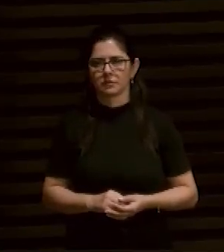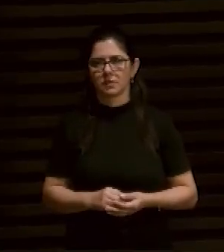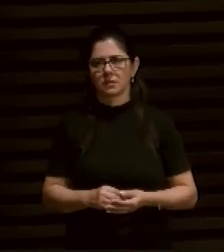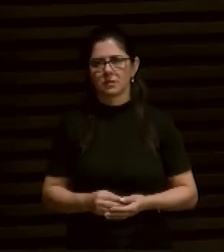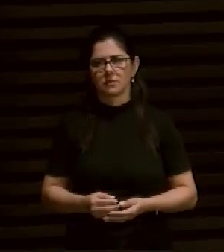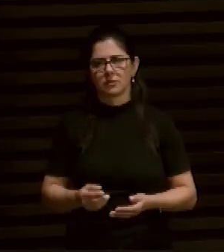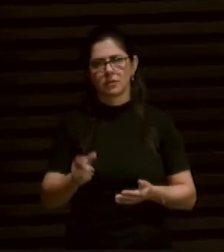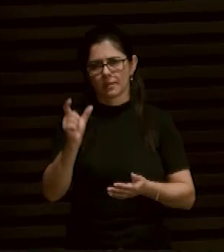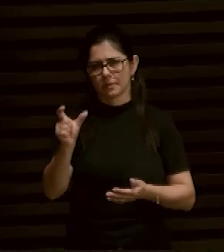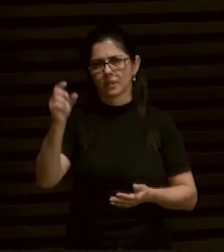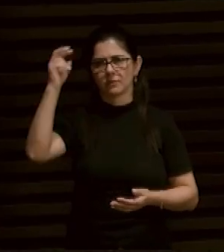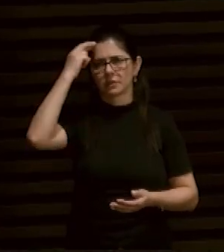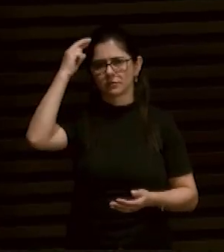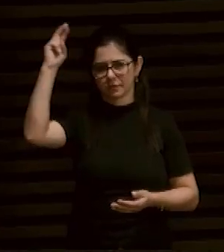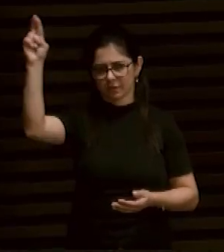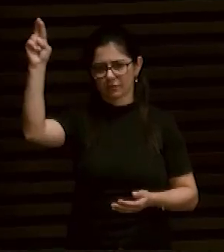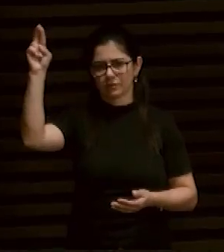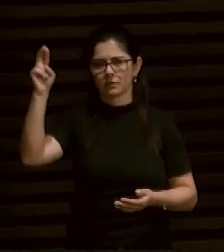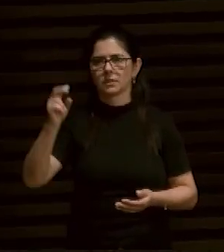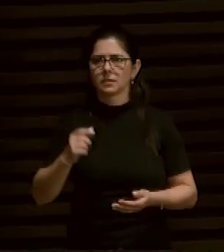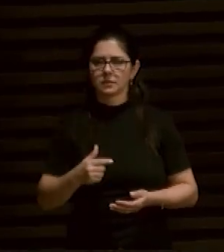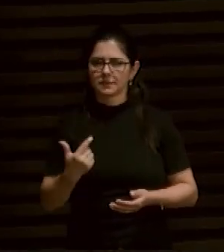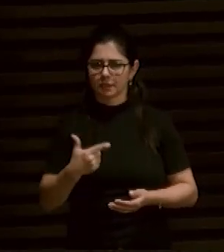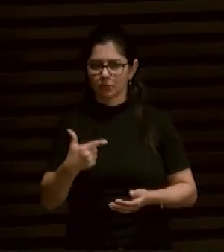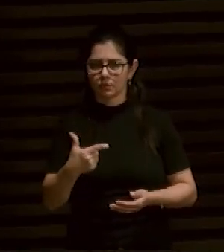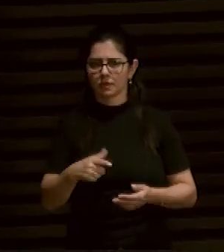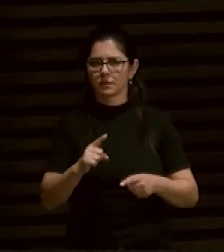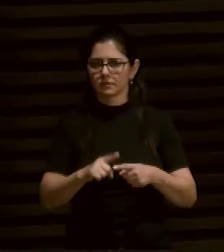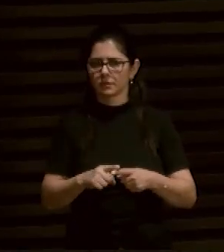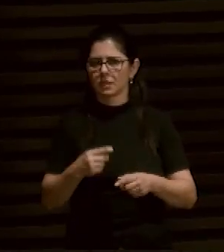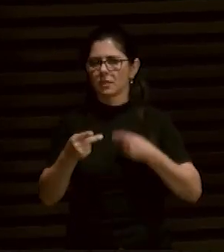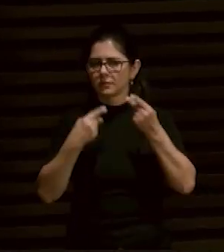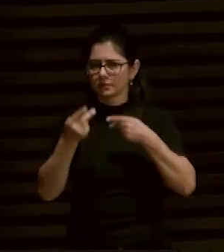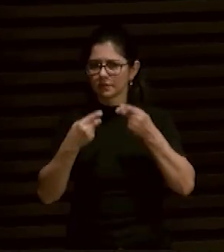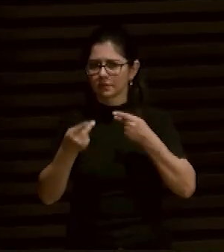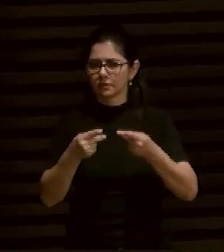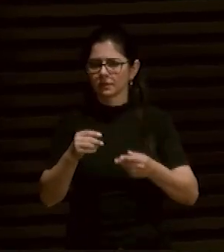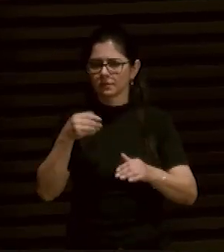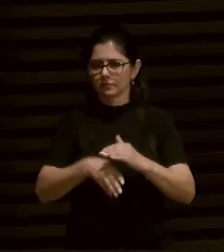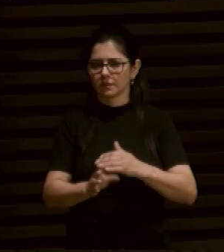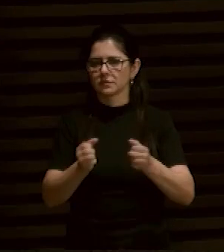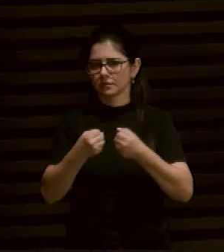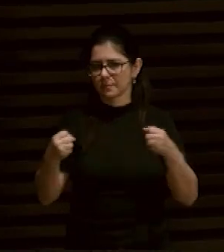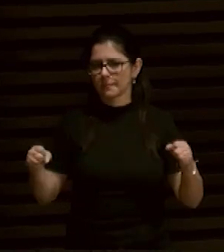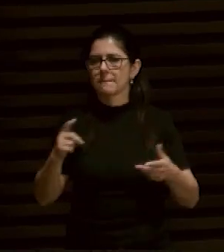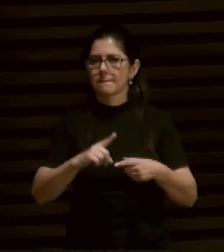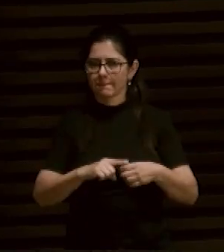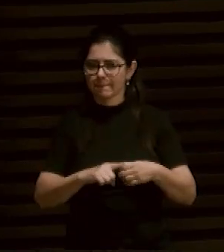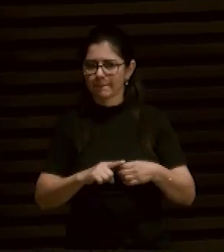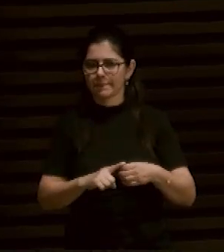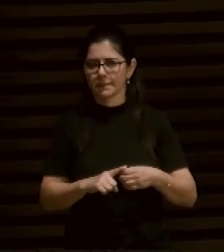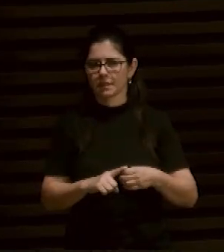Veio a palavra do Senhor segunda vez a Jonas, dizendo: Dispõe-te, vai à grande cidade de Nínive, e proclama